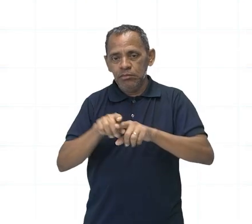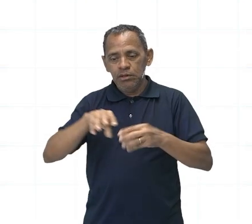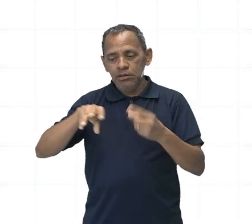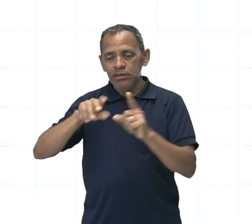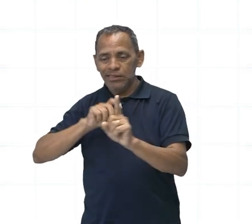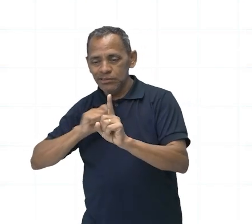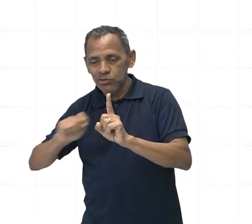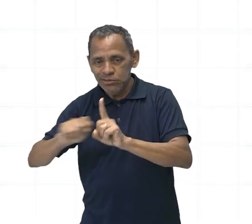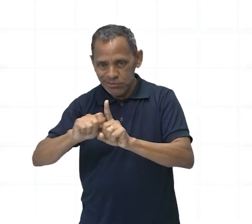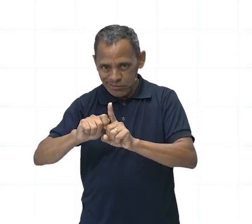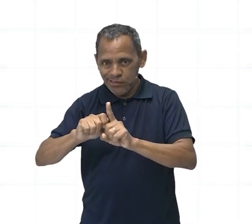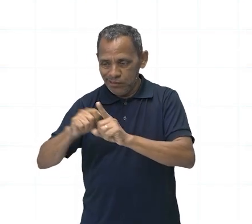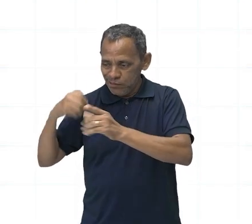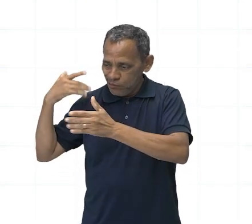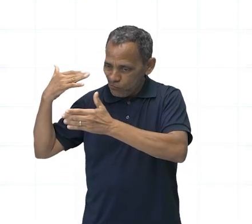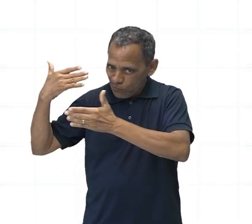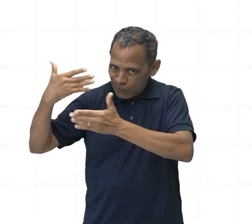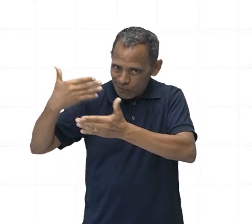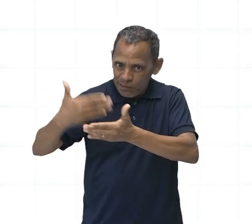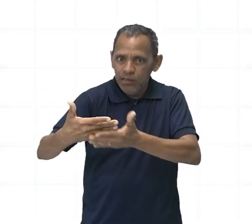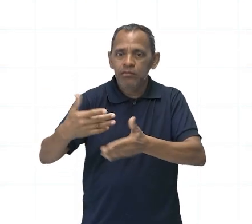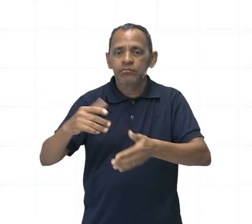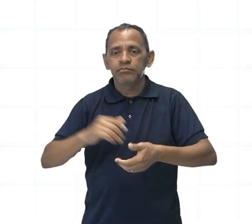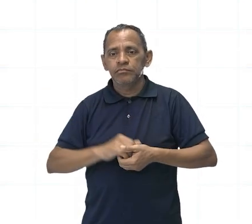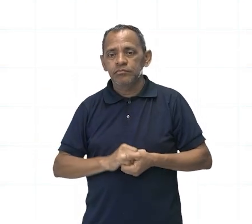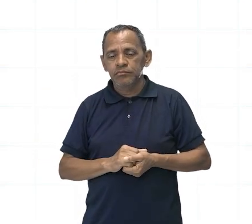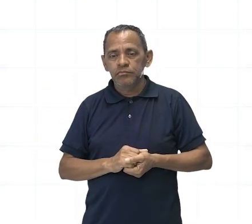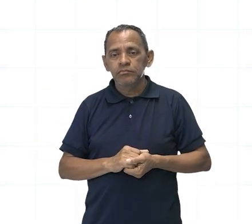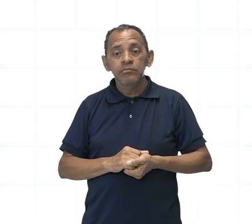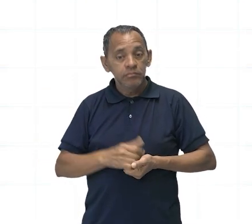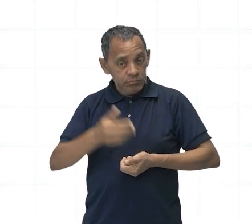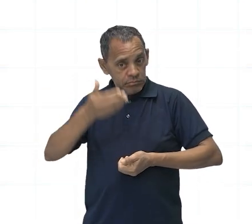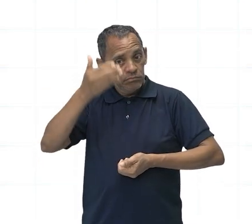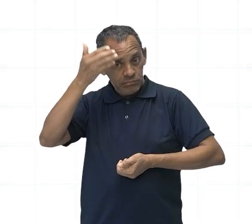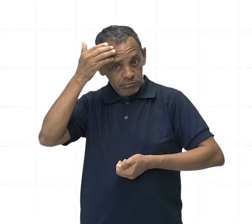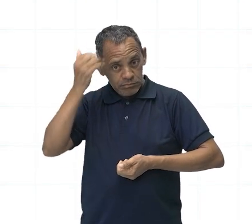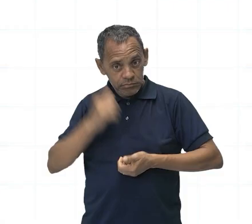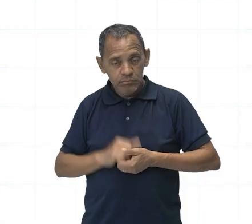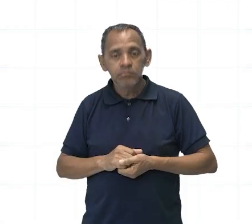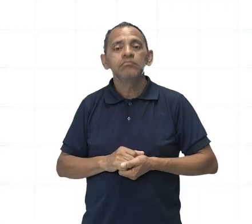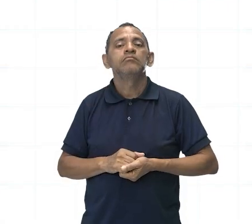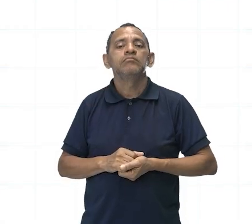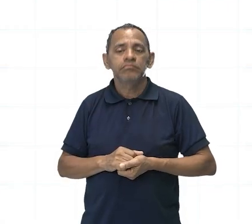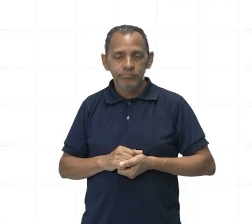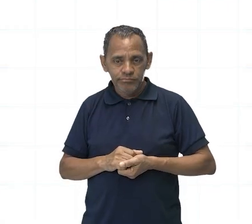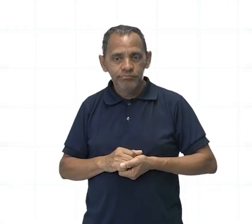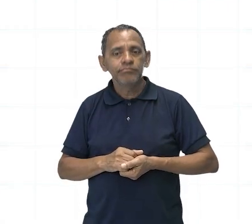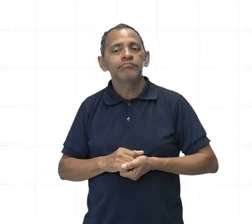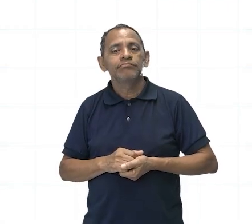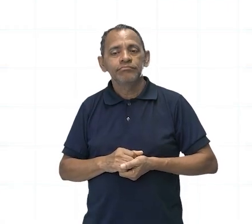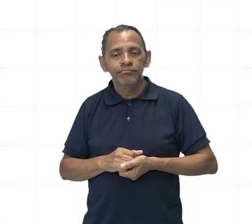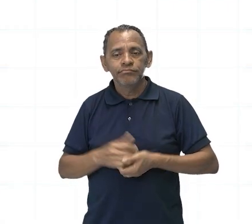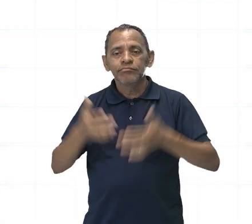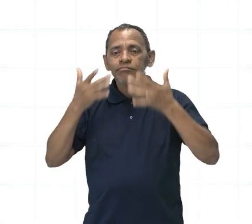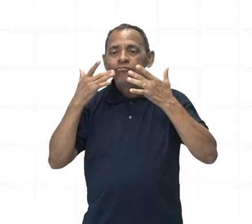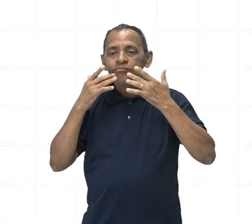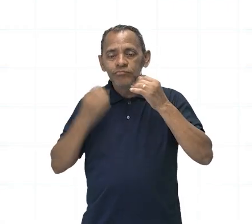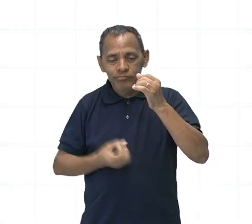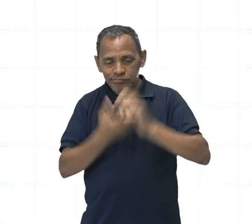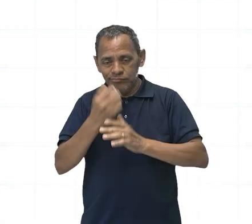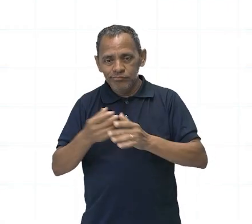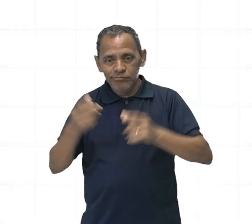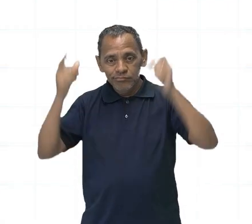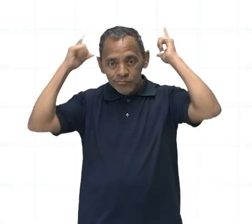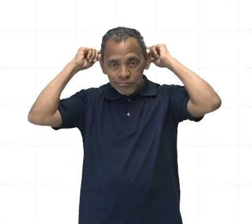ao longo do tempo. Ora, sabemos que o teatro ele surgiu lá na Grécia Antiga. Então, havia dois estilos, que é